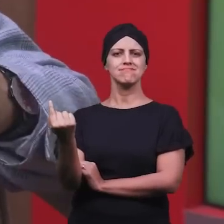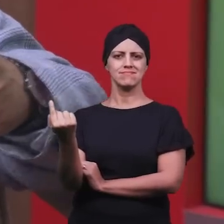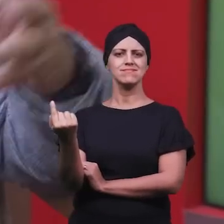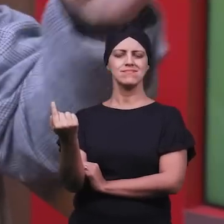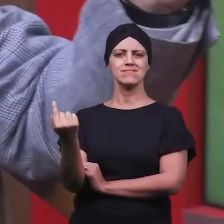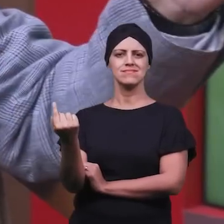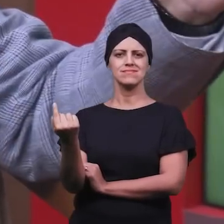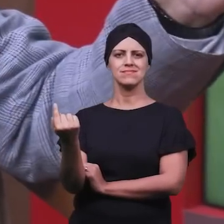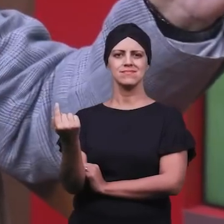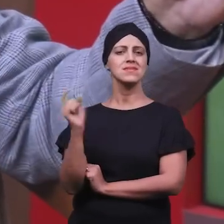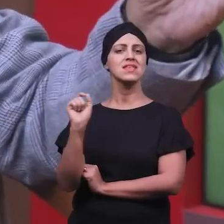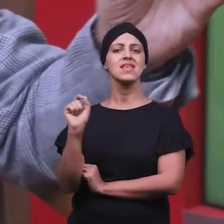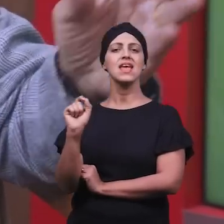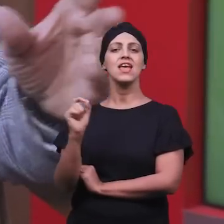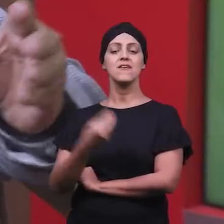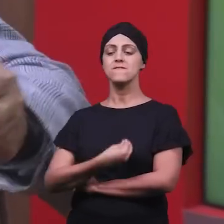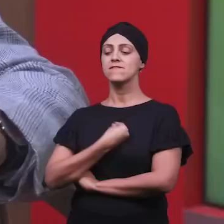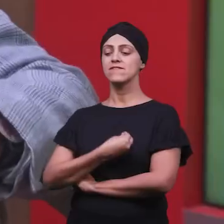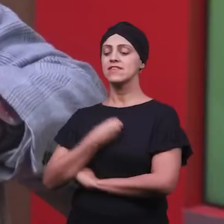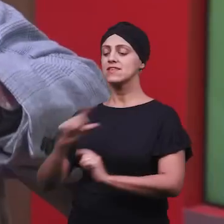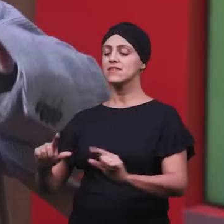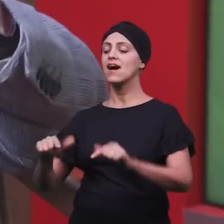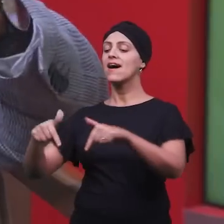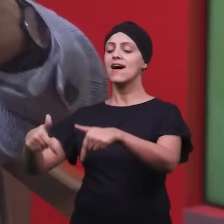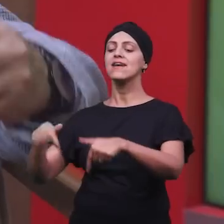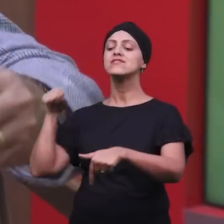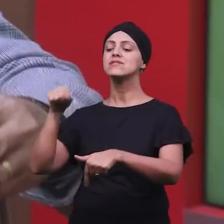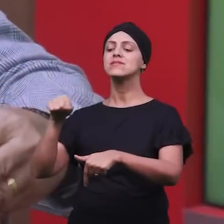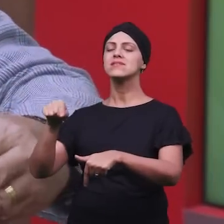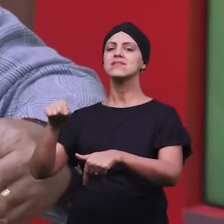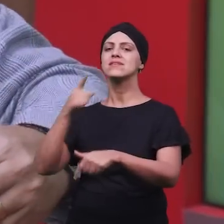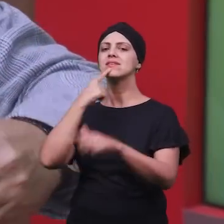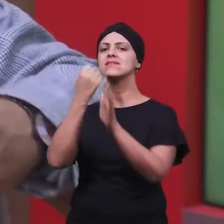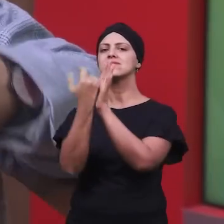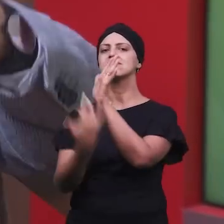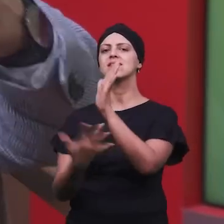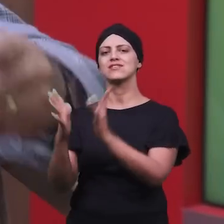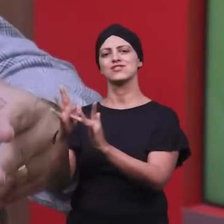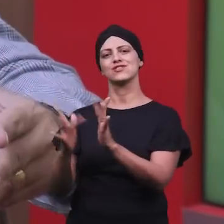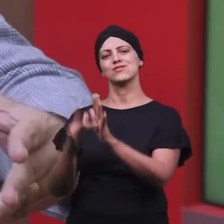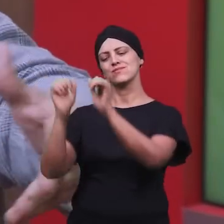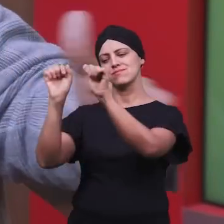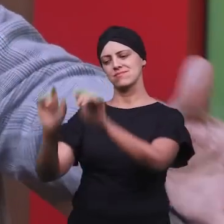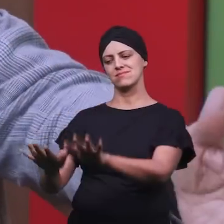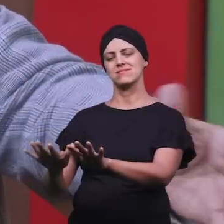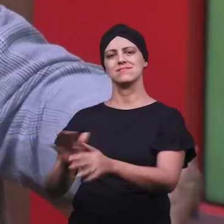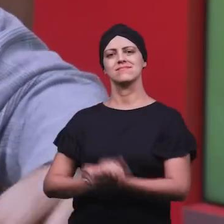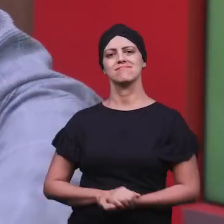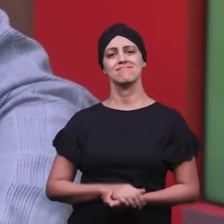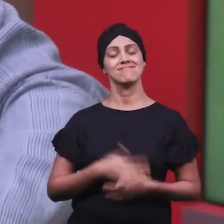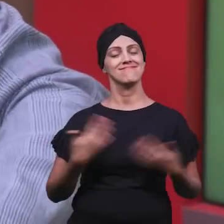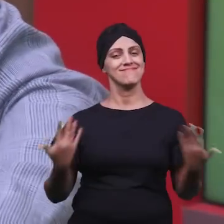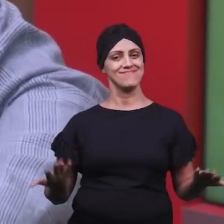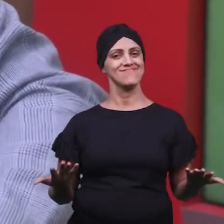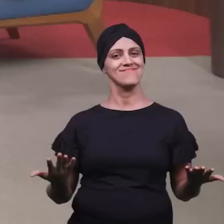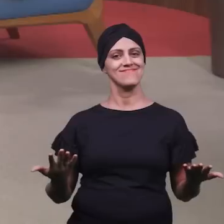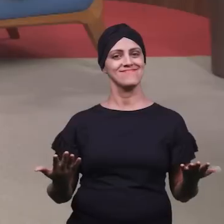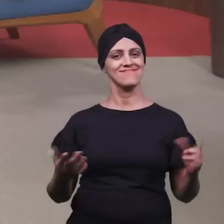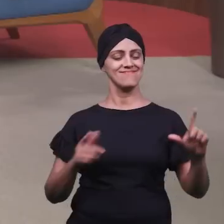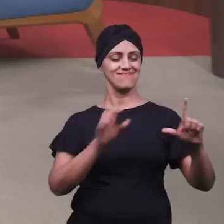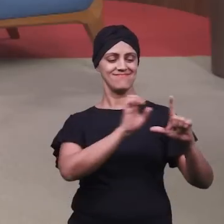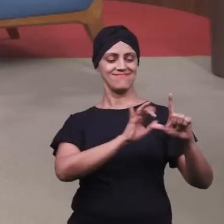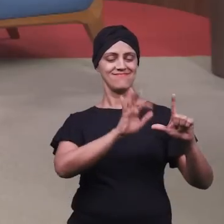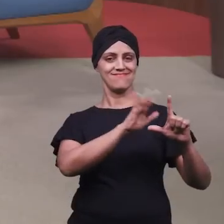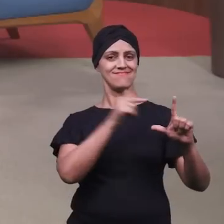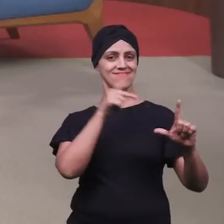só corpo, é o texto da palavra, né? E quem dá vida a esse corpo e fortalece essa comunhão é o sangue de Jesus. Glória a